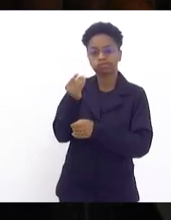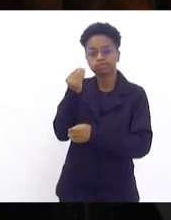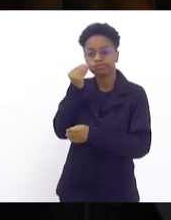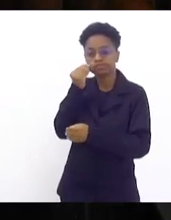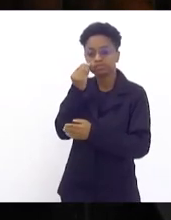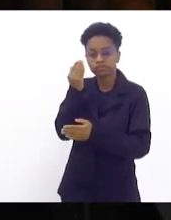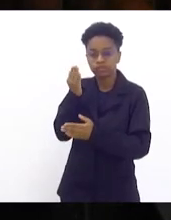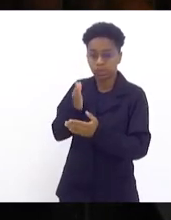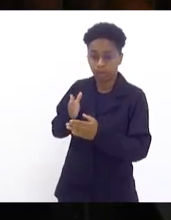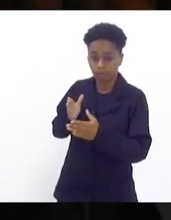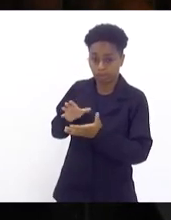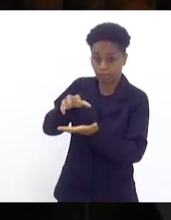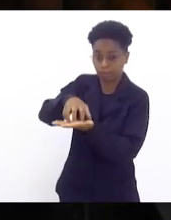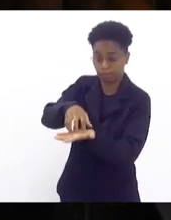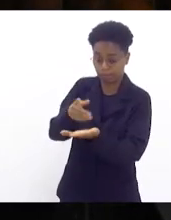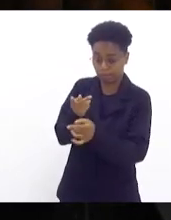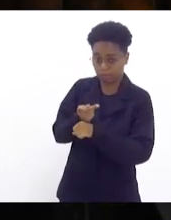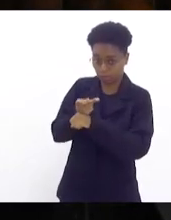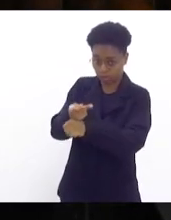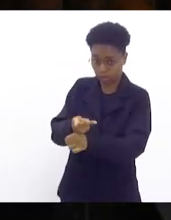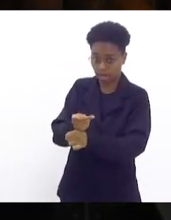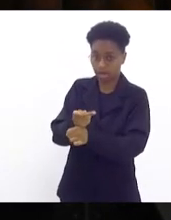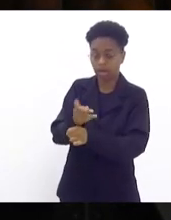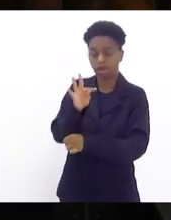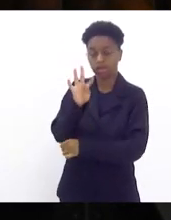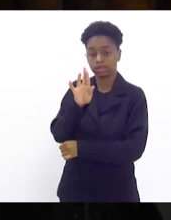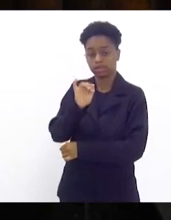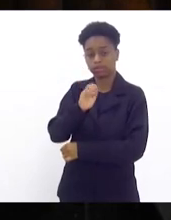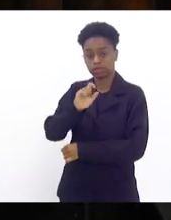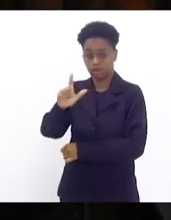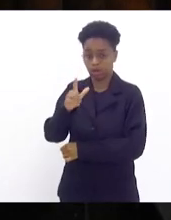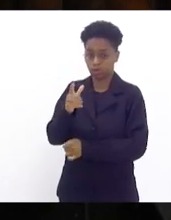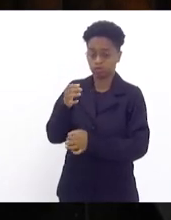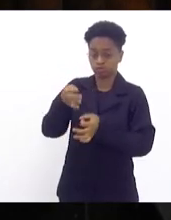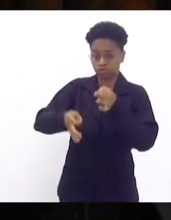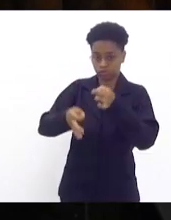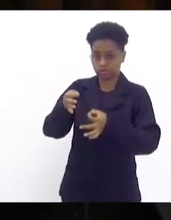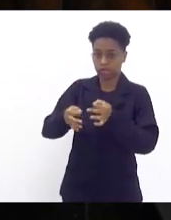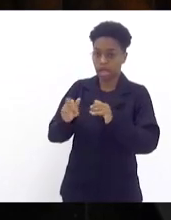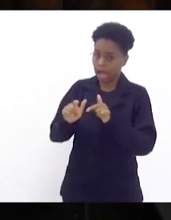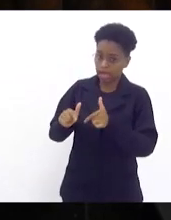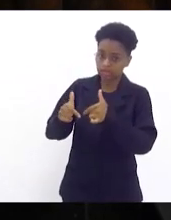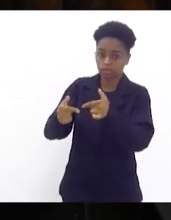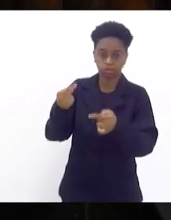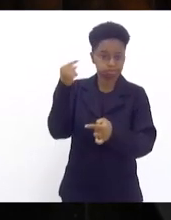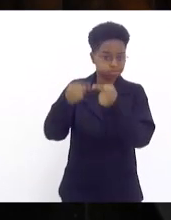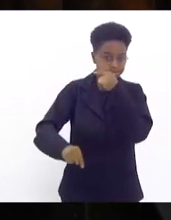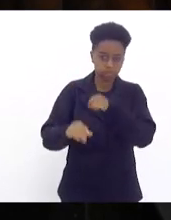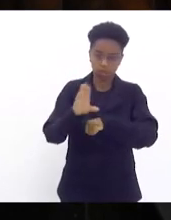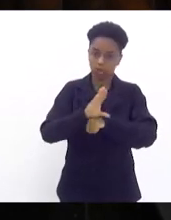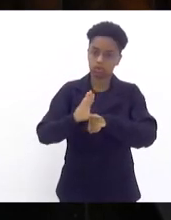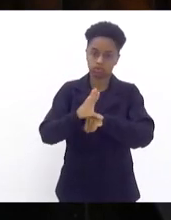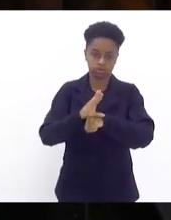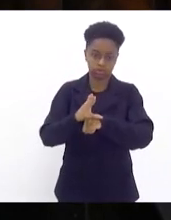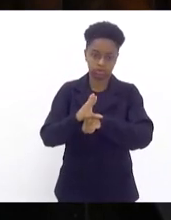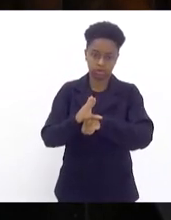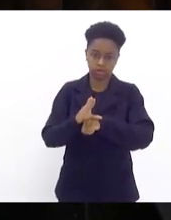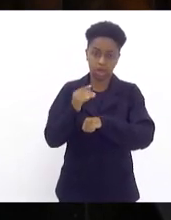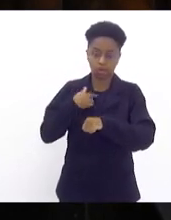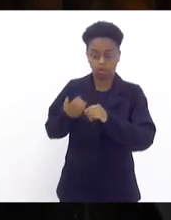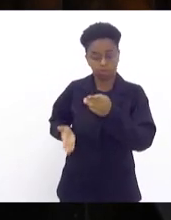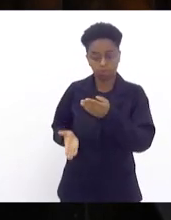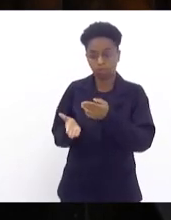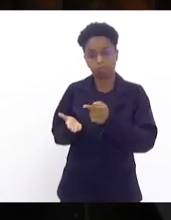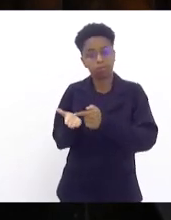ao Tribunal de Justiça com uma ação direta de inconstitucionalidade para o tribunal julgar